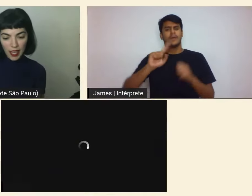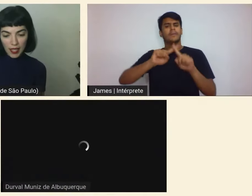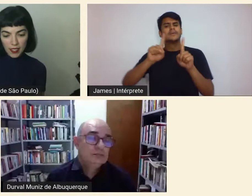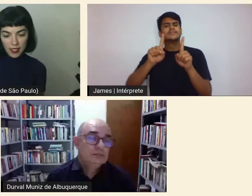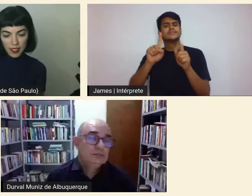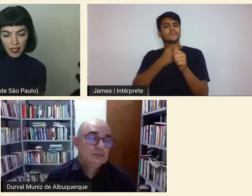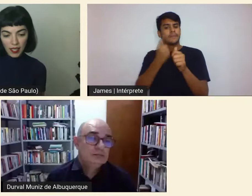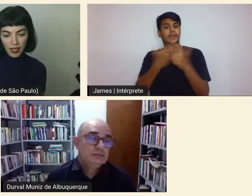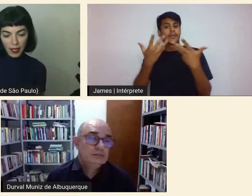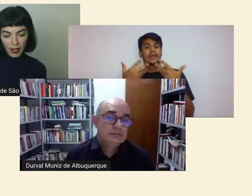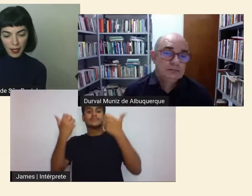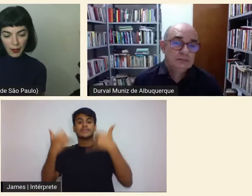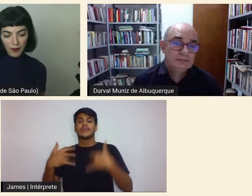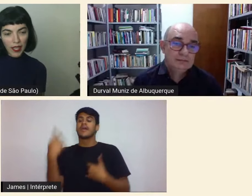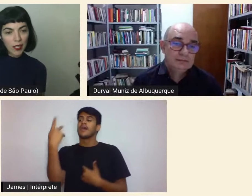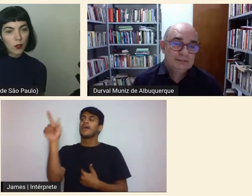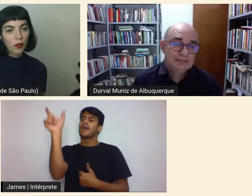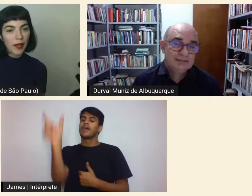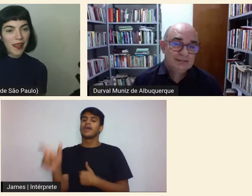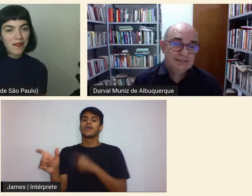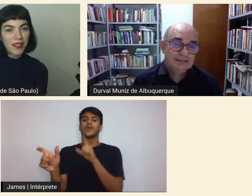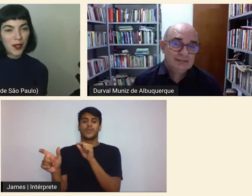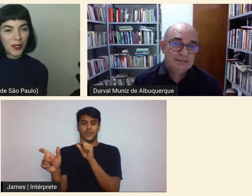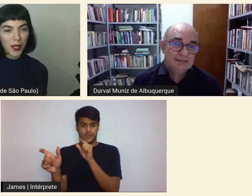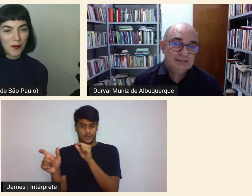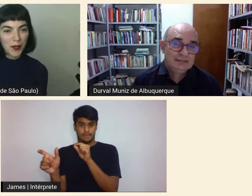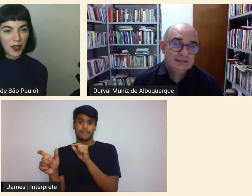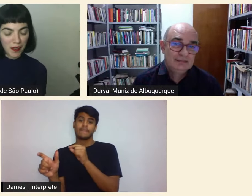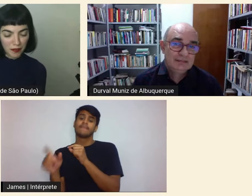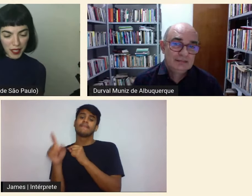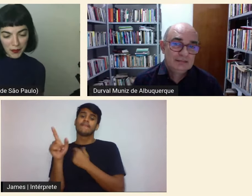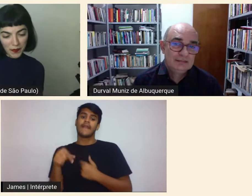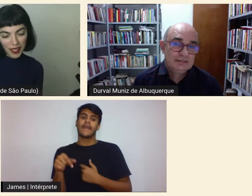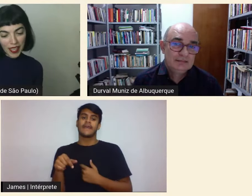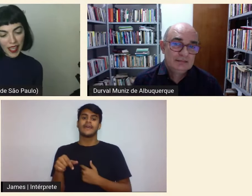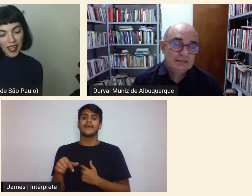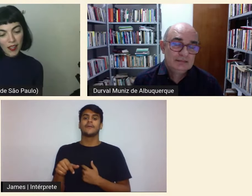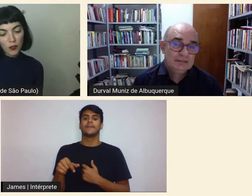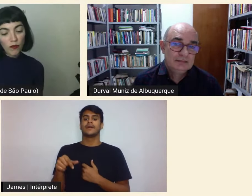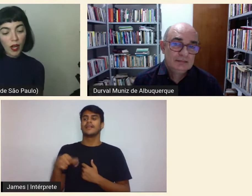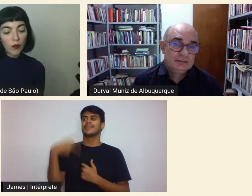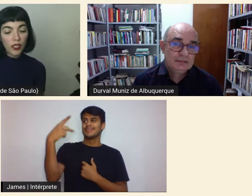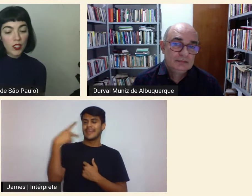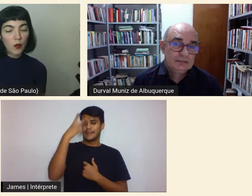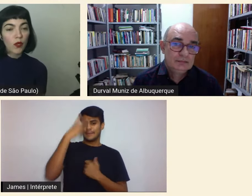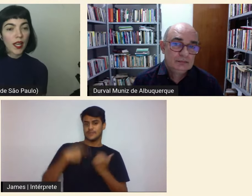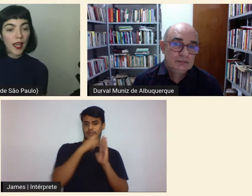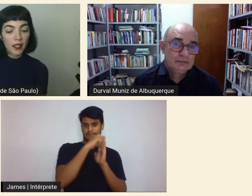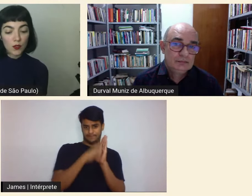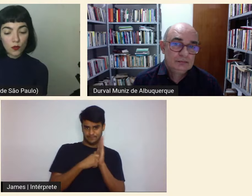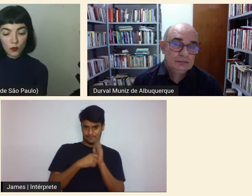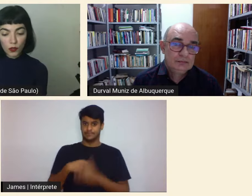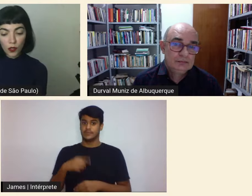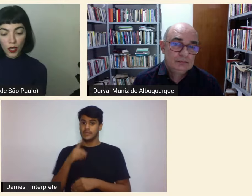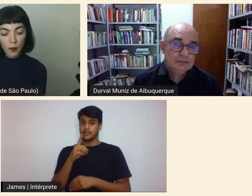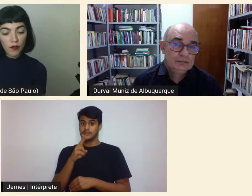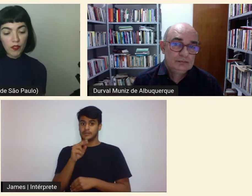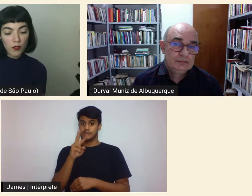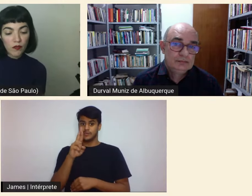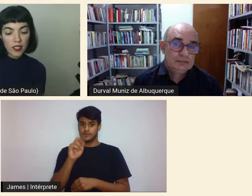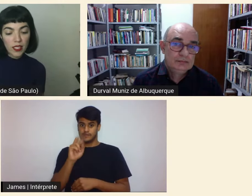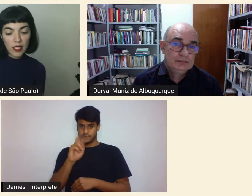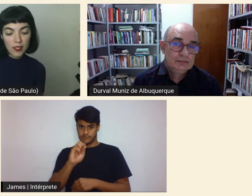apresentá-lo, na verdade, lendo uma breve nota biográfica. Durval Muniz de Albuquerque